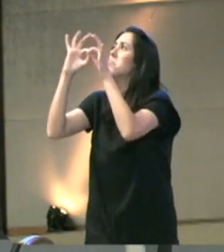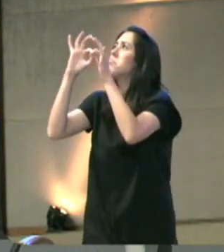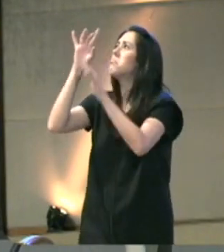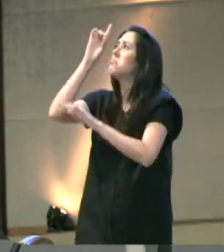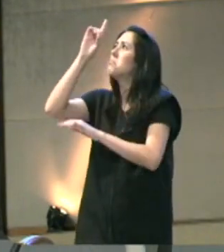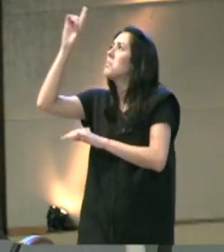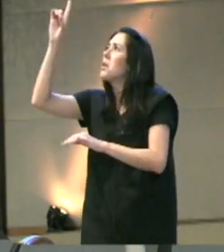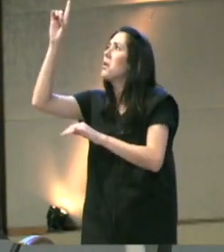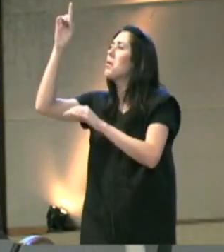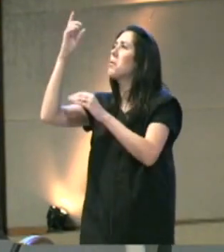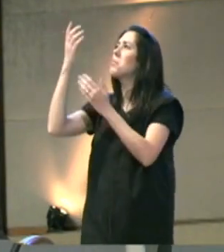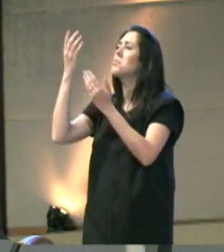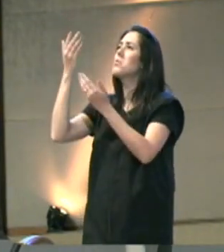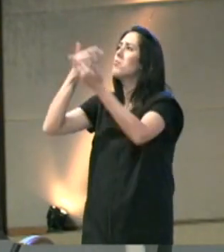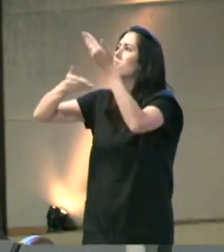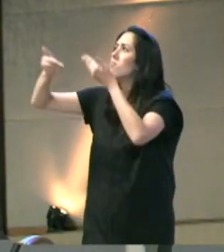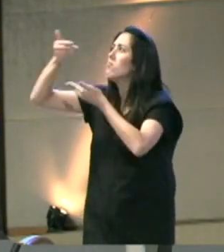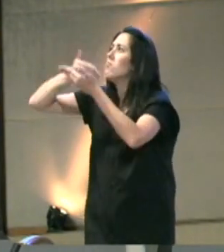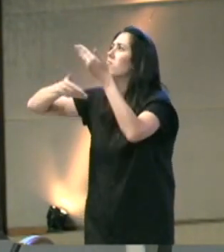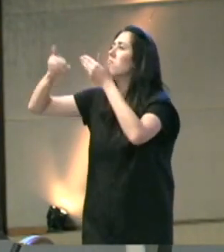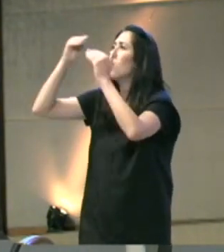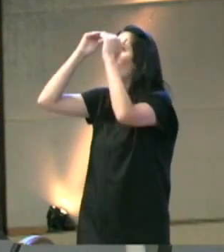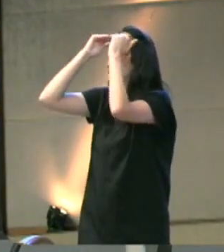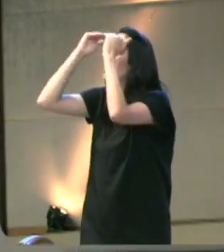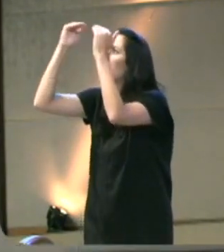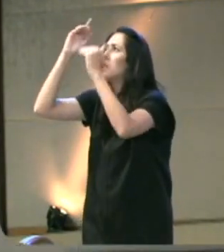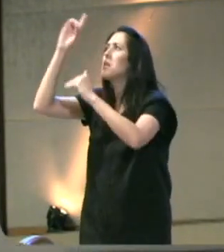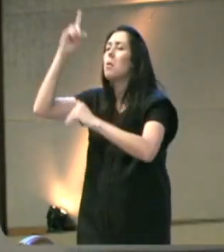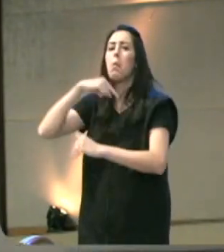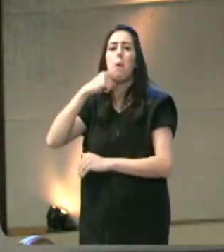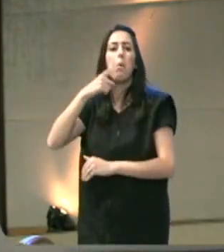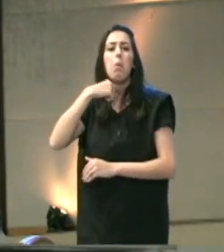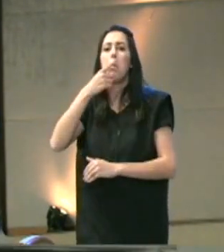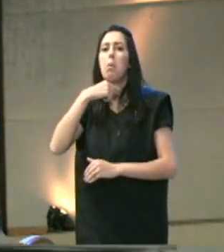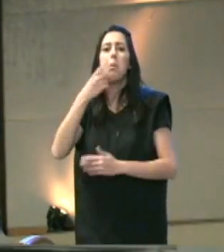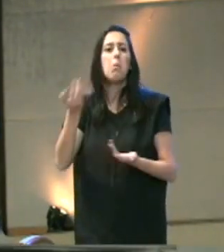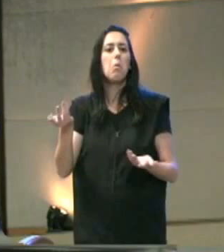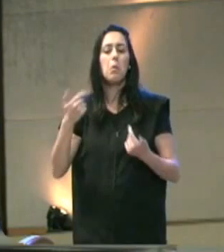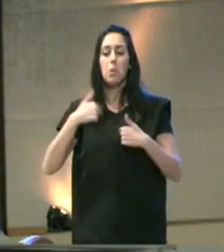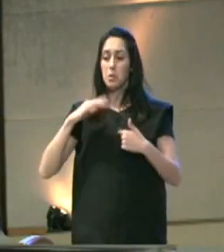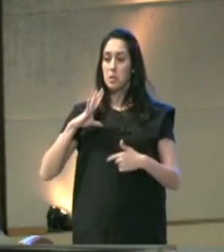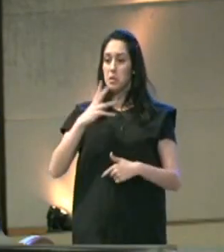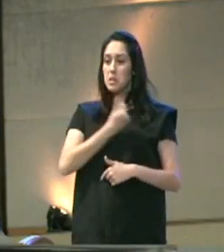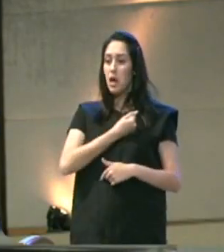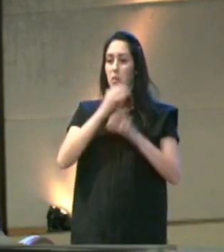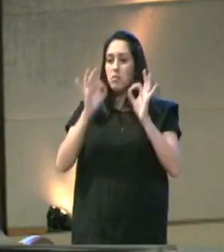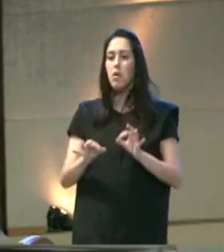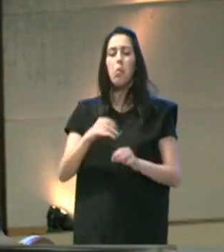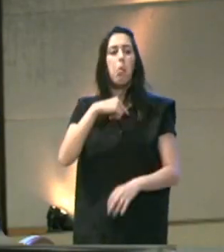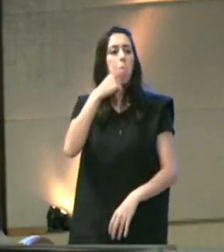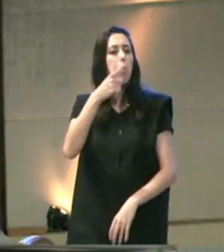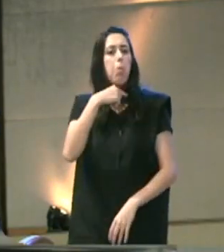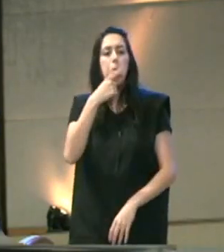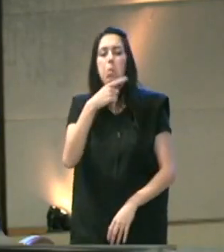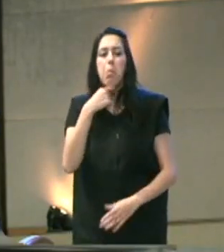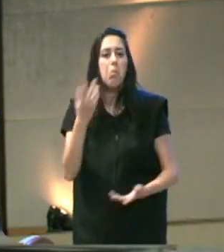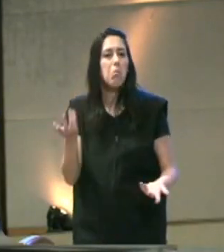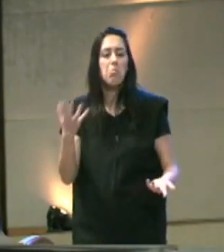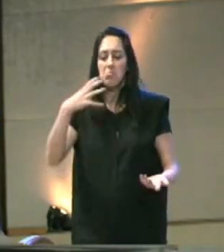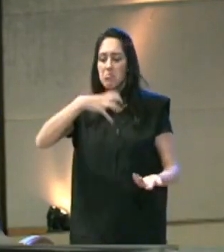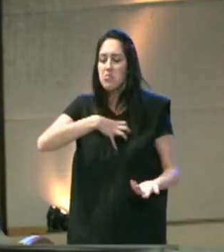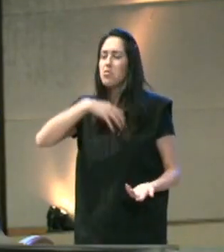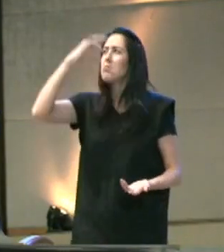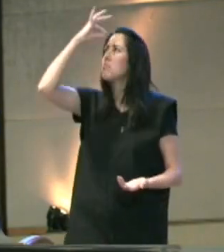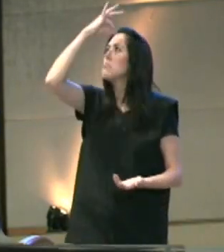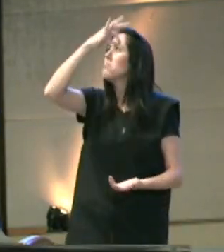Deus, como é que pode ouvir a voz de Deus, como pode ter certeza da salvação, como pode sentir a presença do